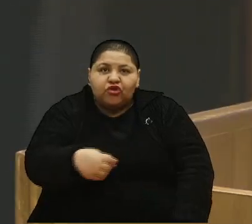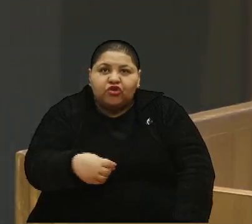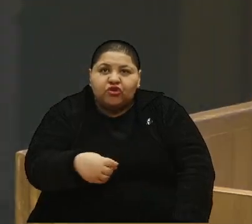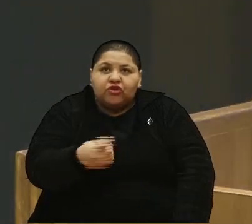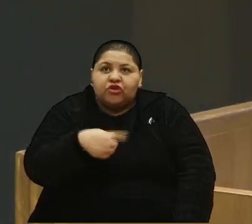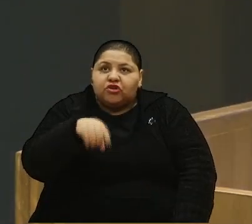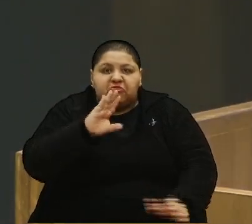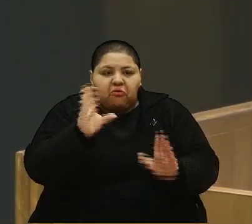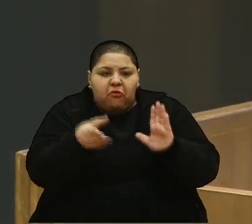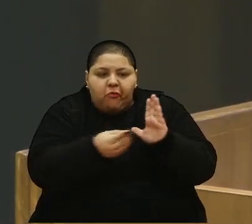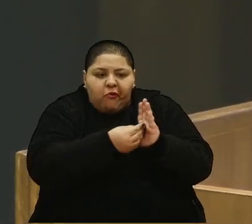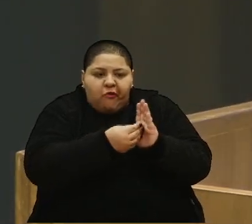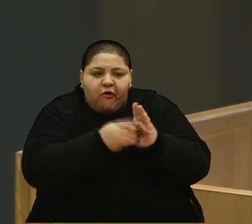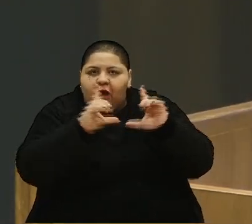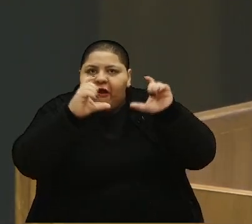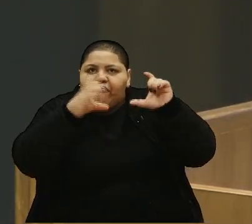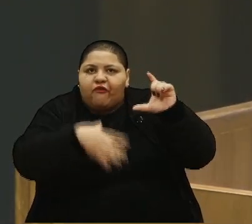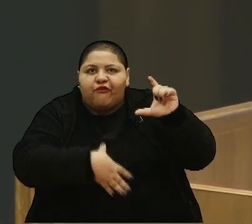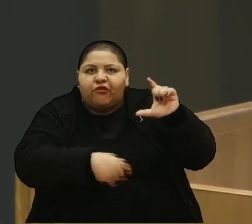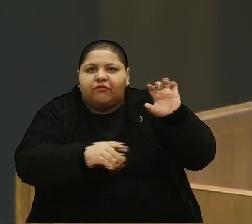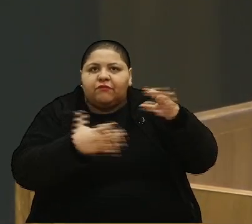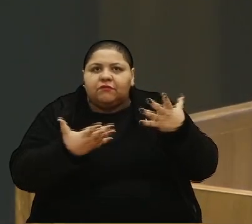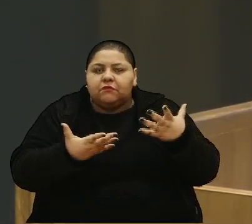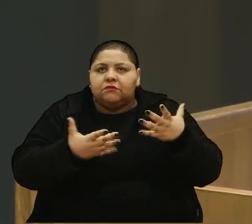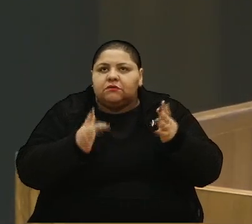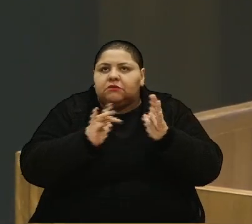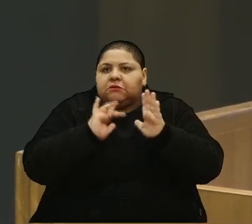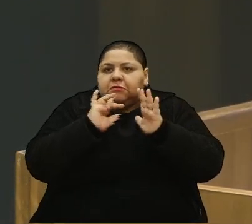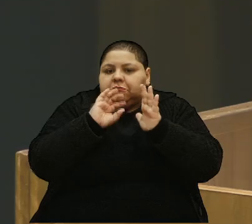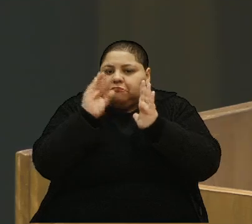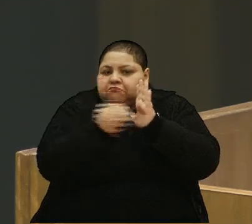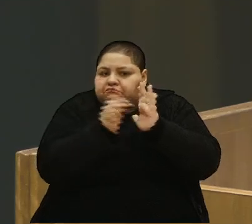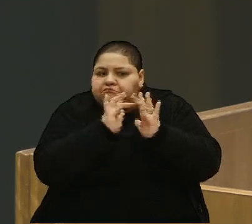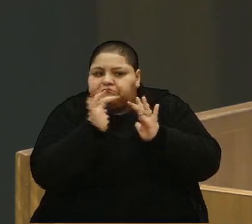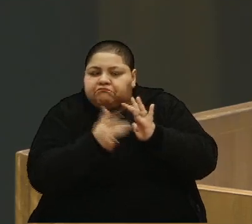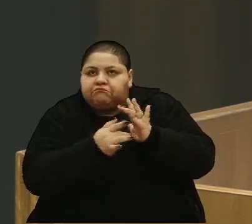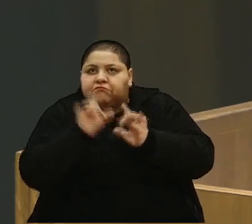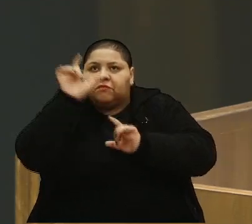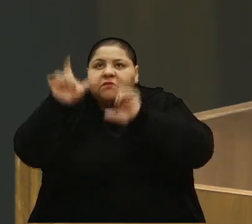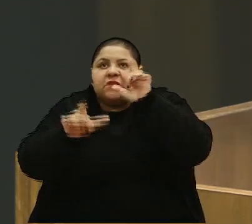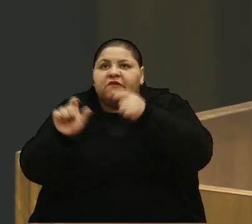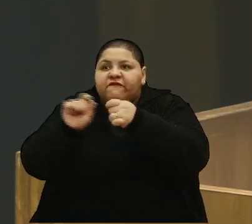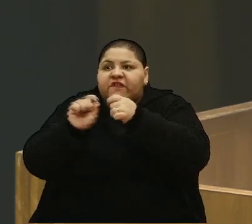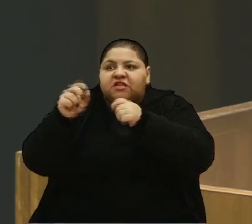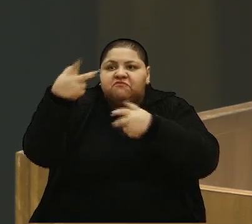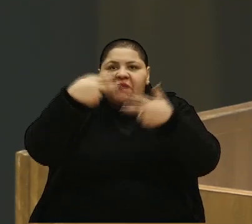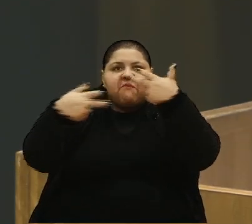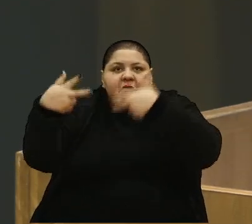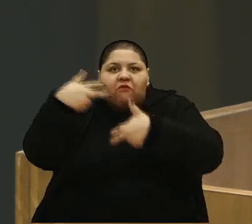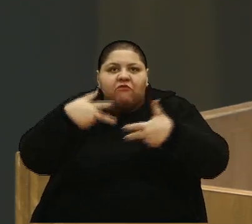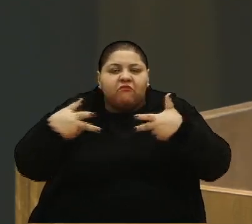gente coloca lá a foto do nosso filho ou da nossa filha nas redes sociais e alguém faz uma montagem,